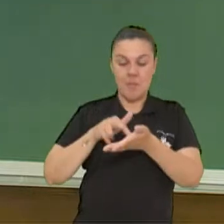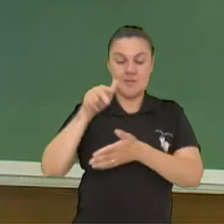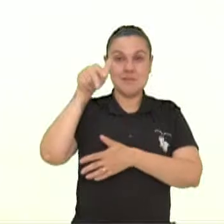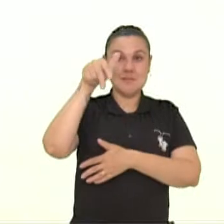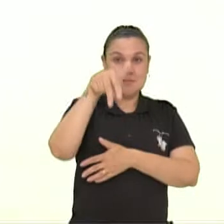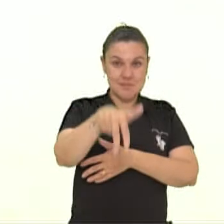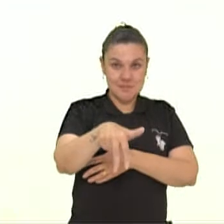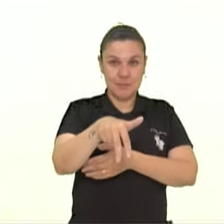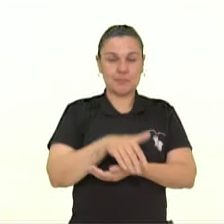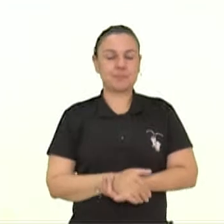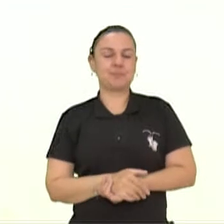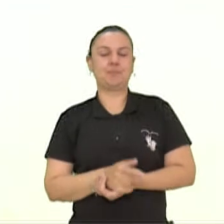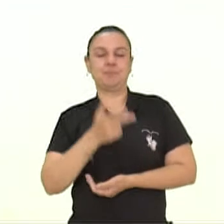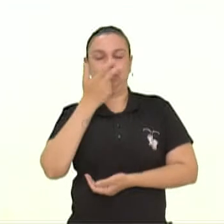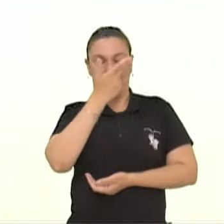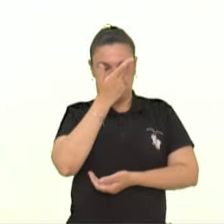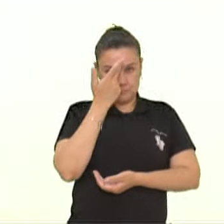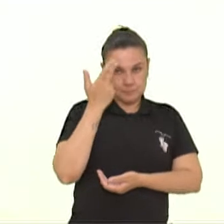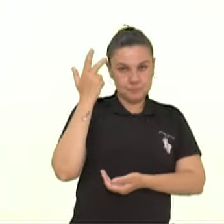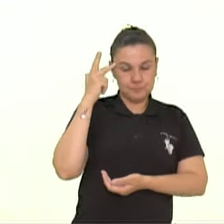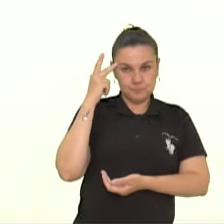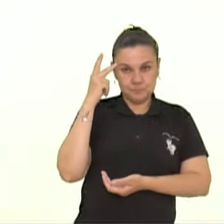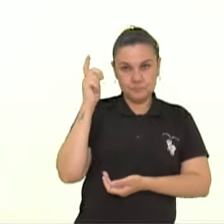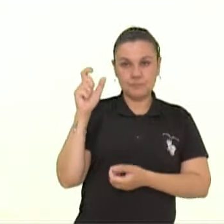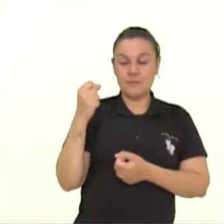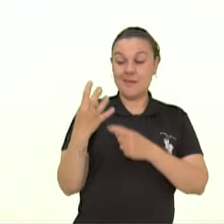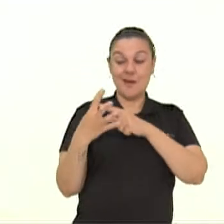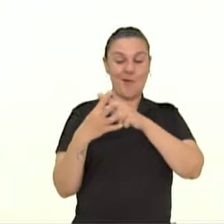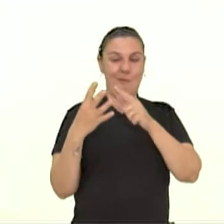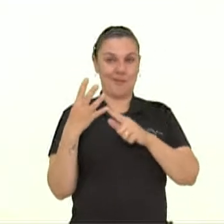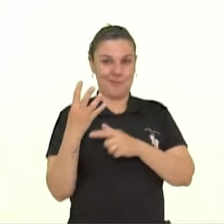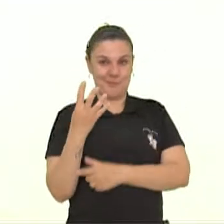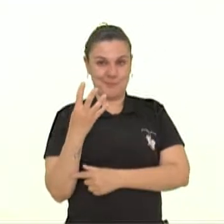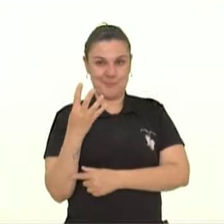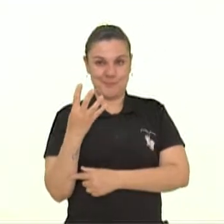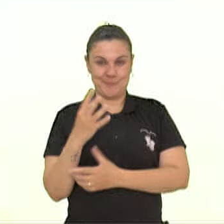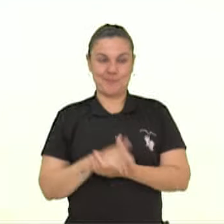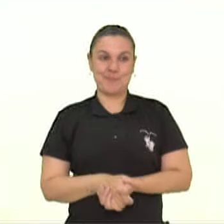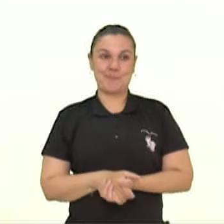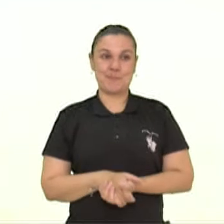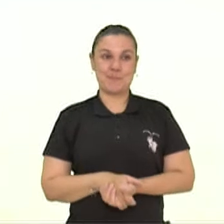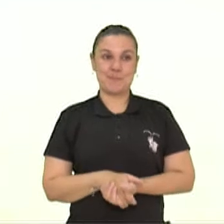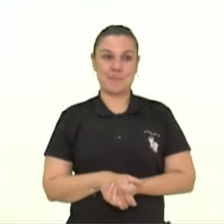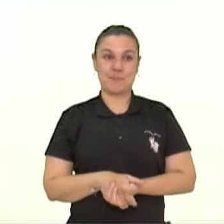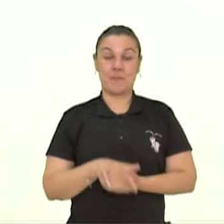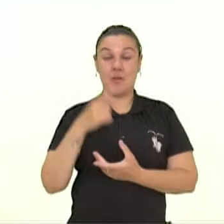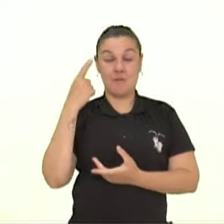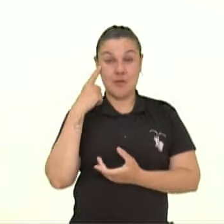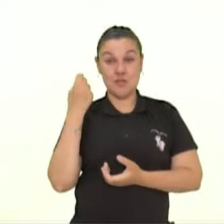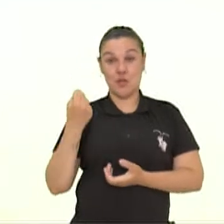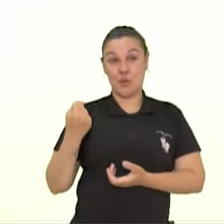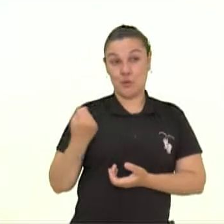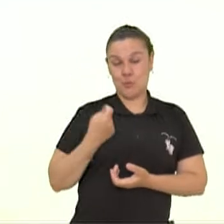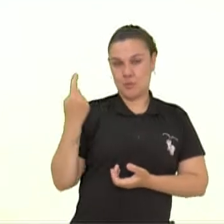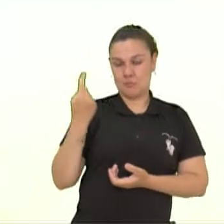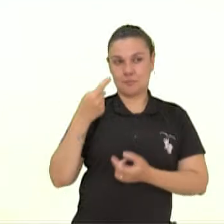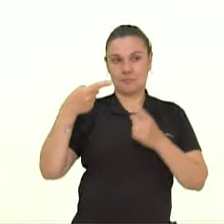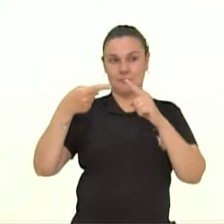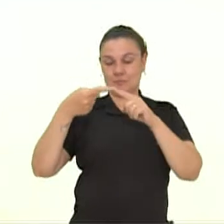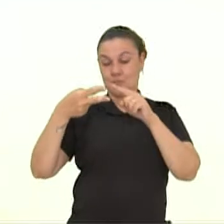gostar, porque é muito bom para você fazer a revisão depois com o material que é disponibilizado para você lá no Google Class na aula de